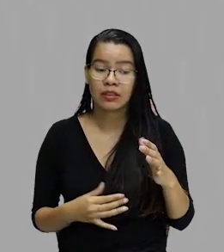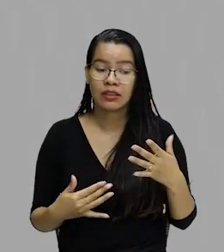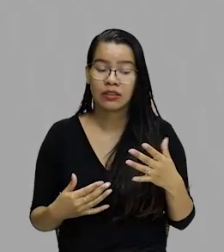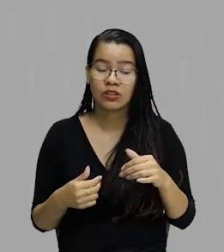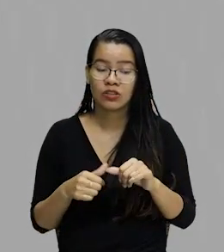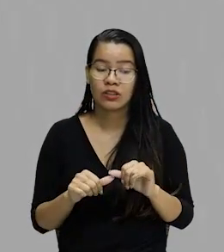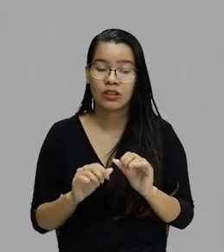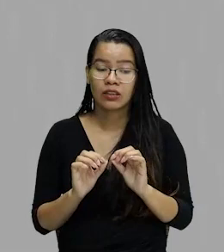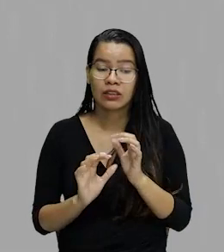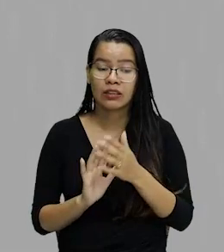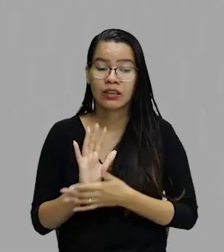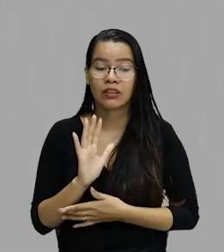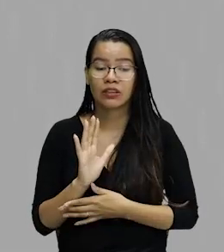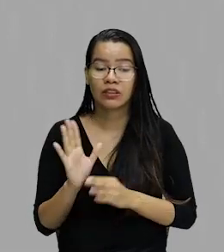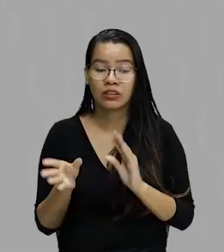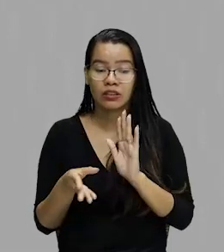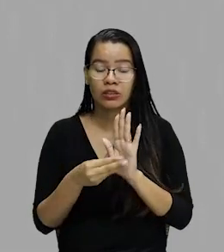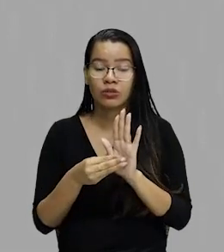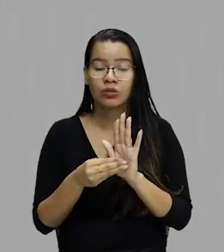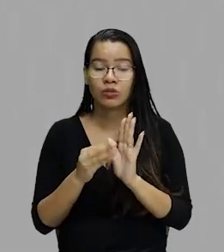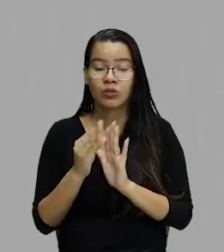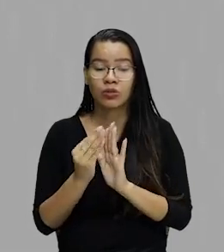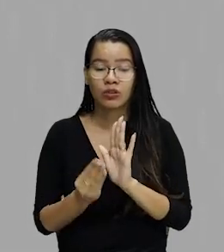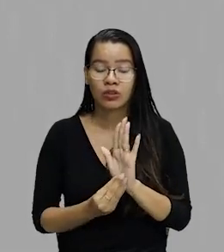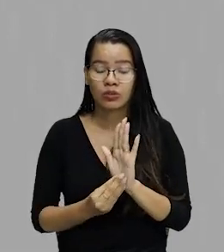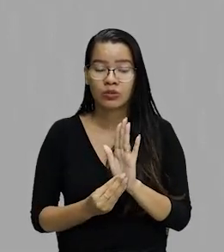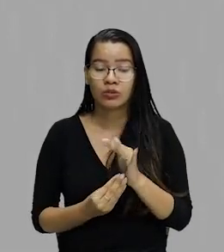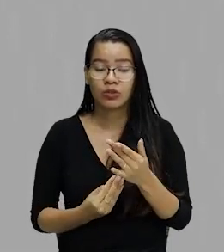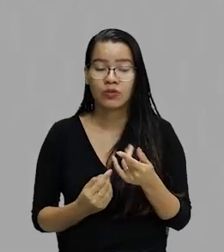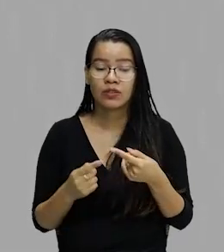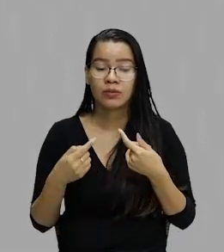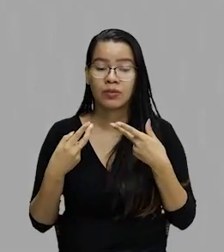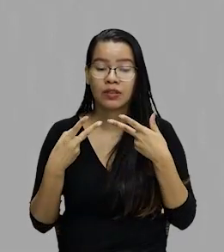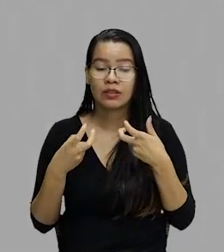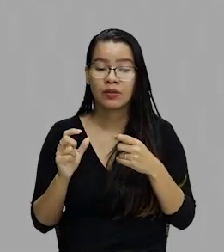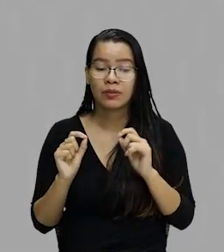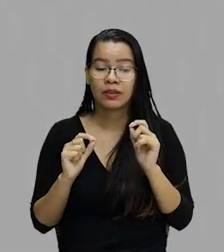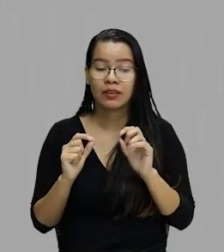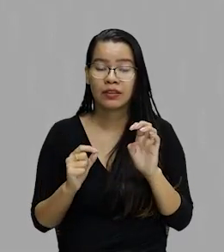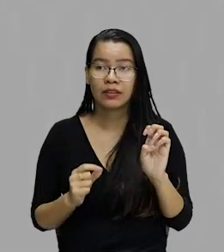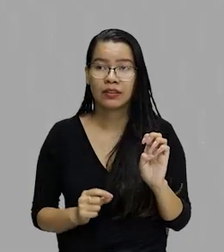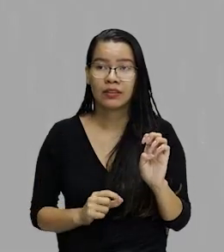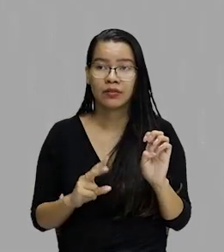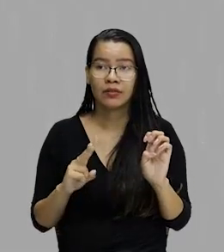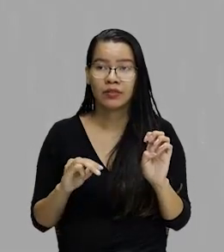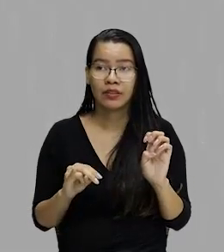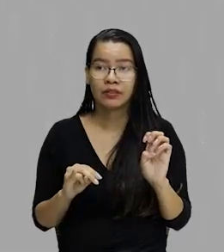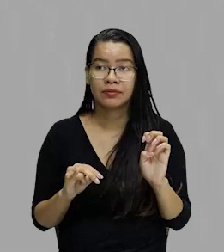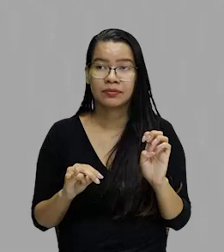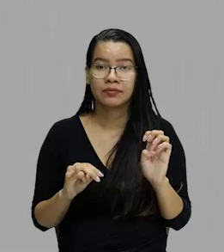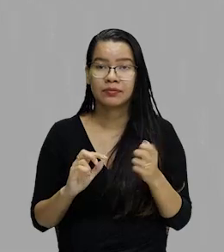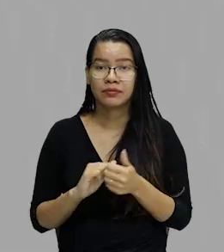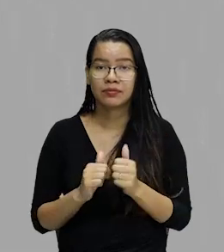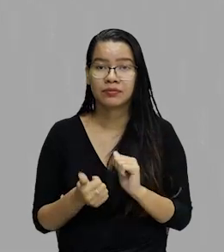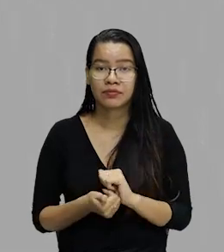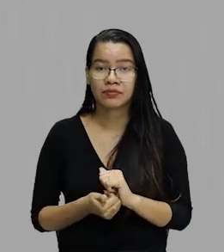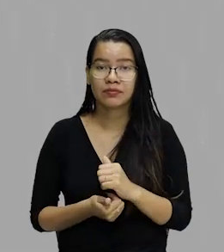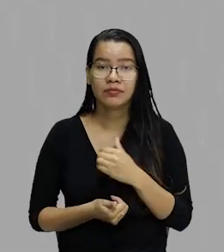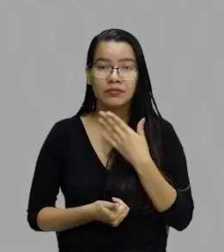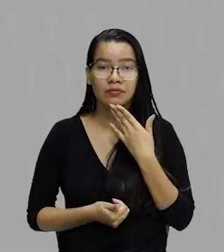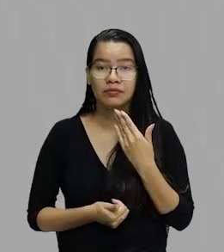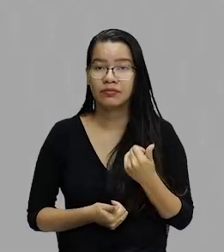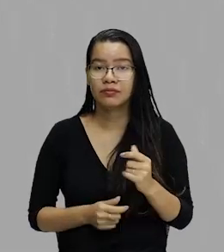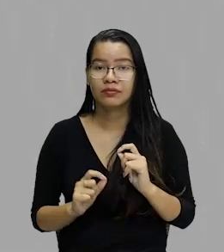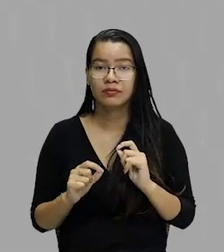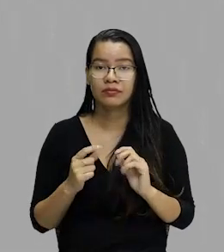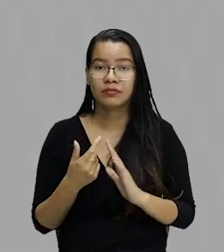está delineada dentro do conteúdo. Tá? Então aqui você percebe que a letra E, ela vai se adequar muito mais a que o